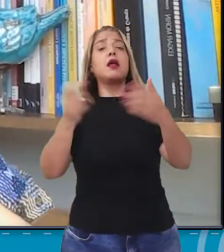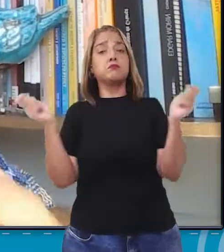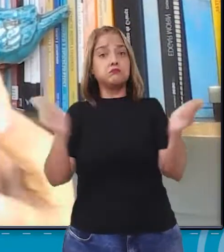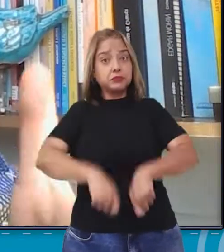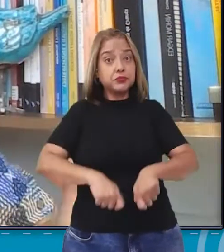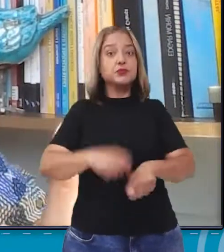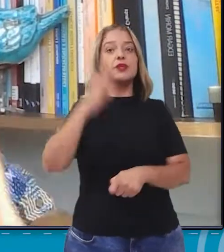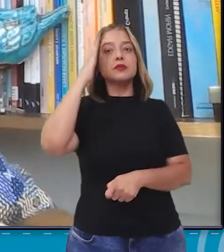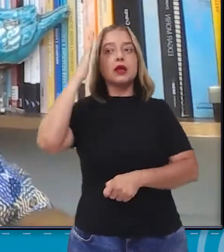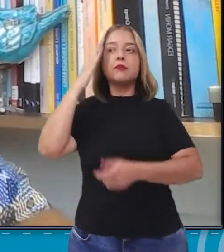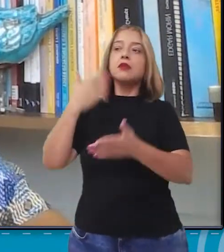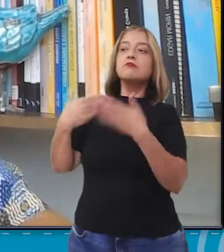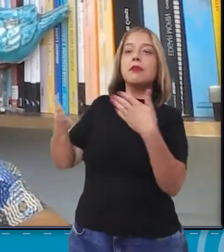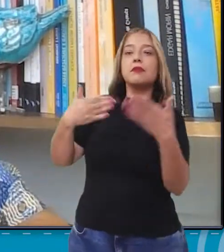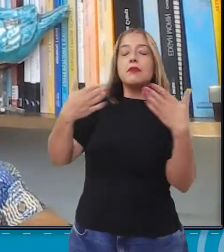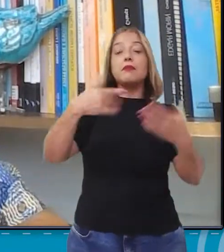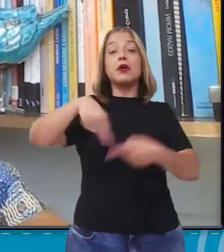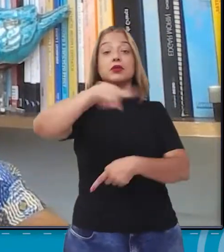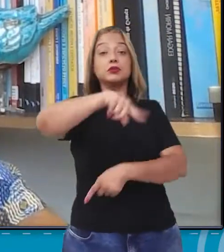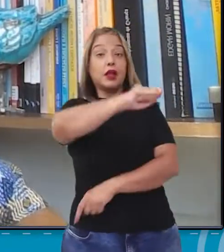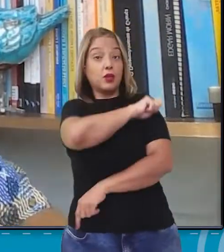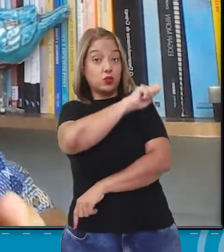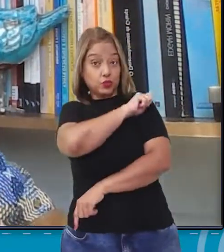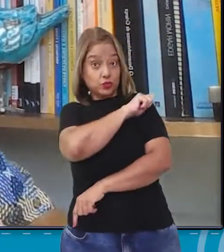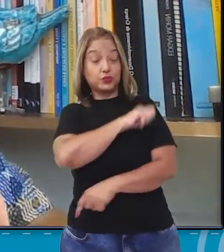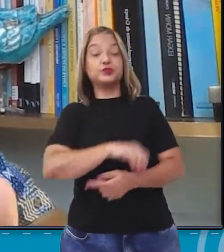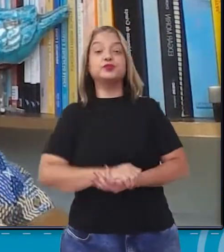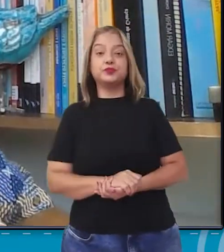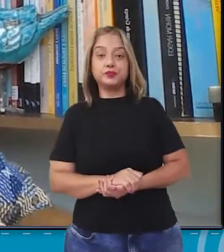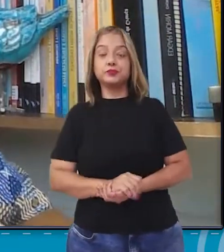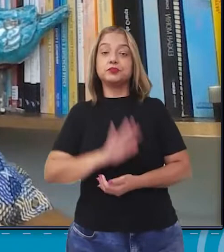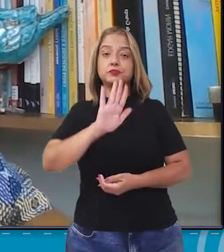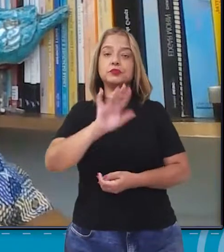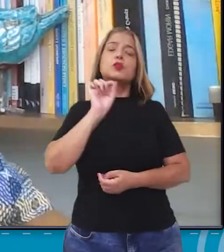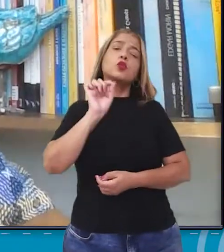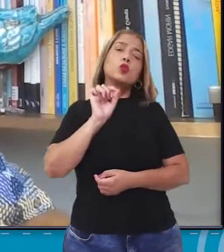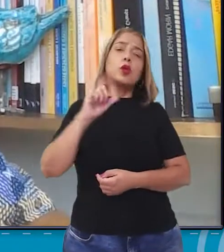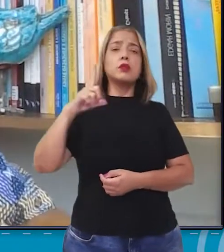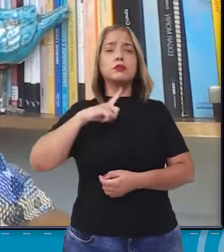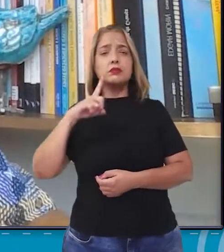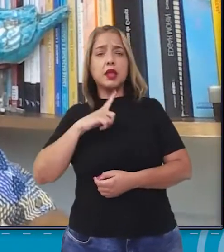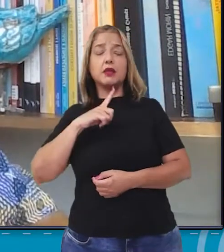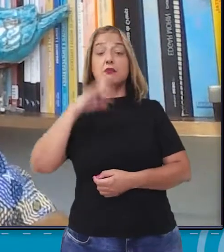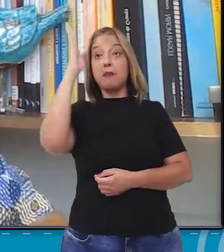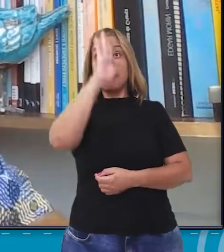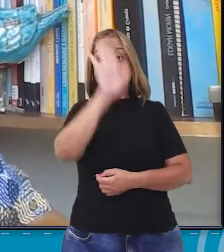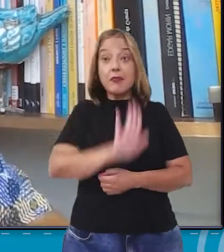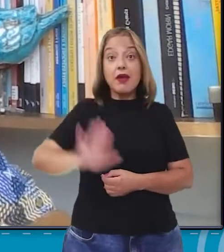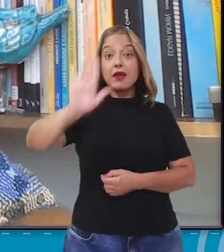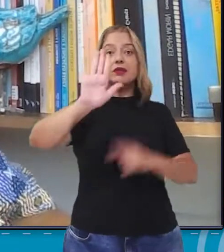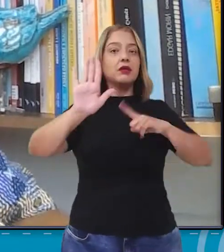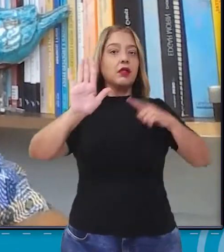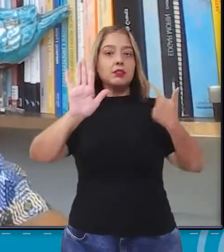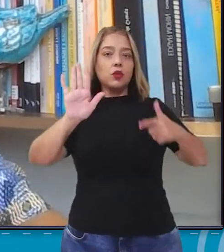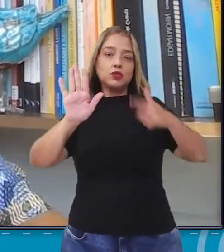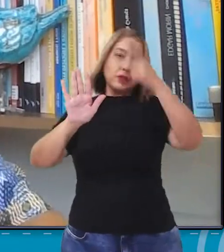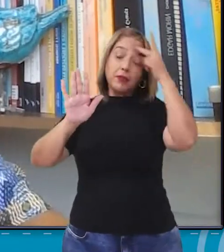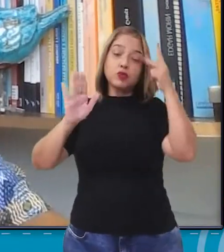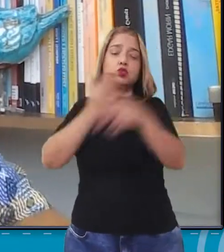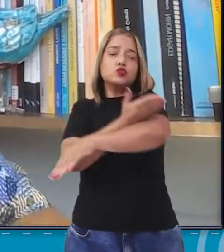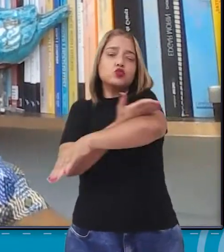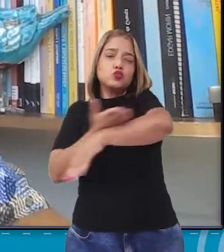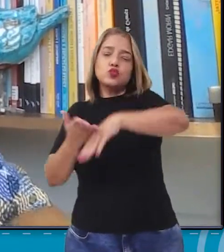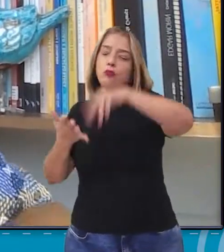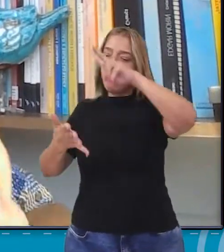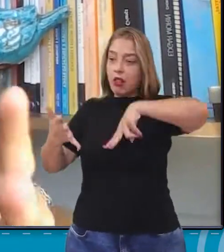e conversar com os nossos estudantes. Então, por termos um país que não é leitor, a gente pode dizer também